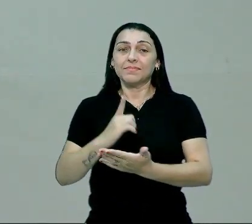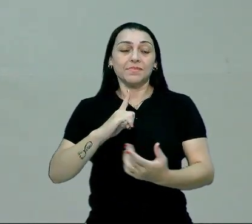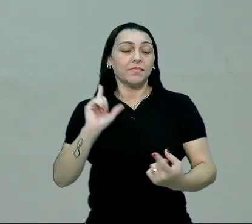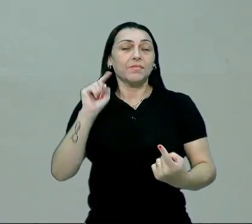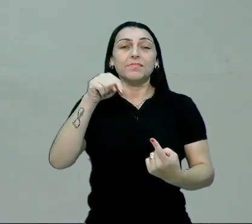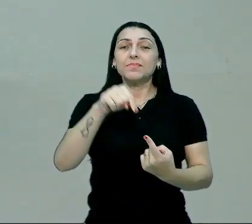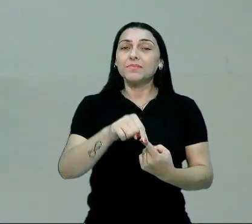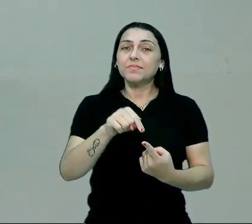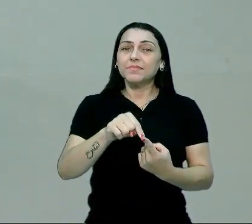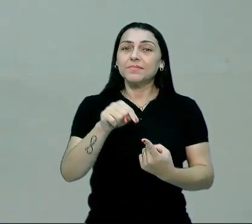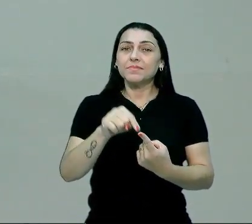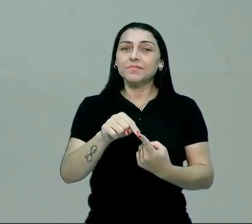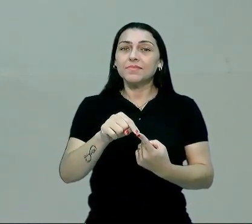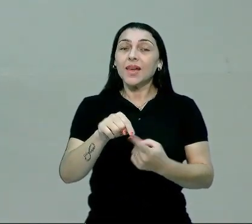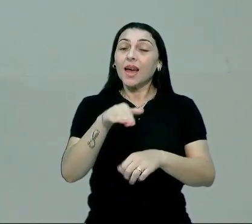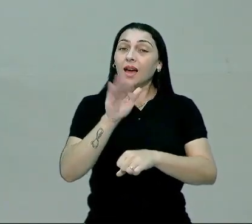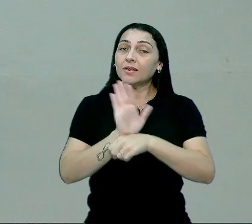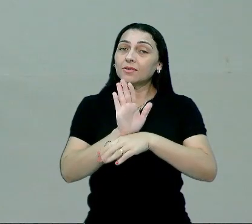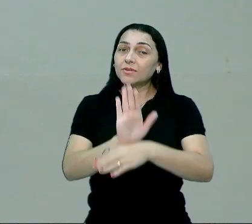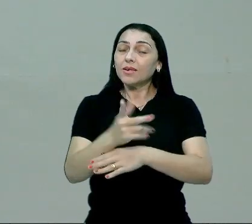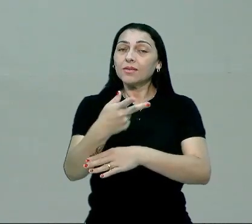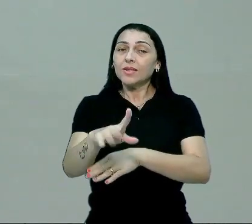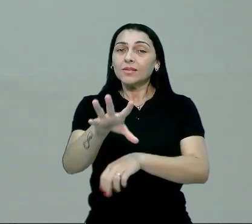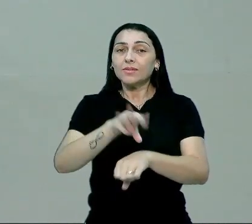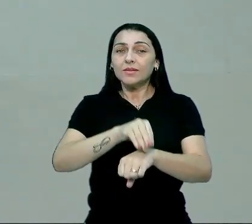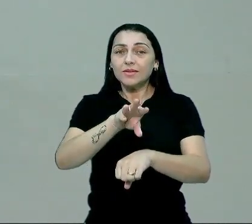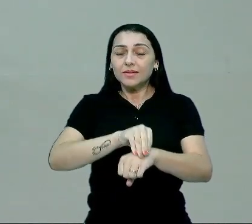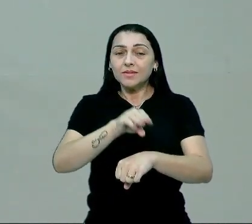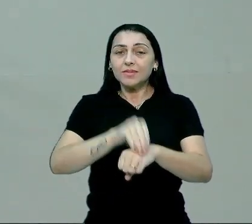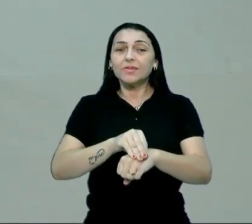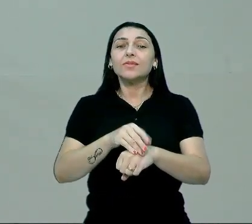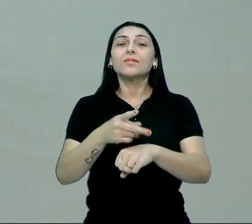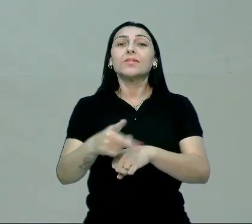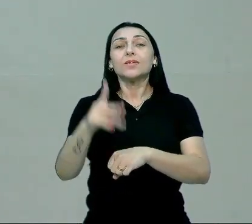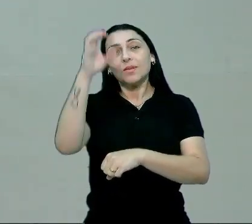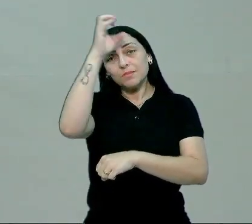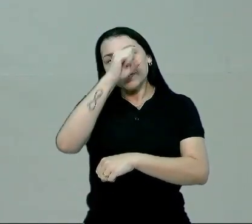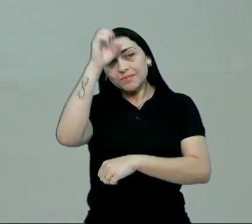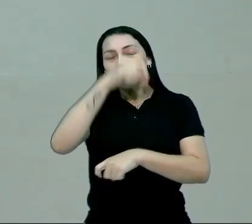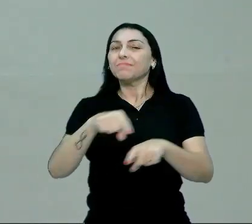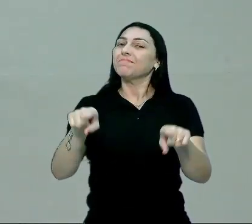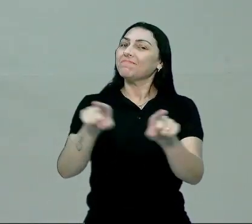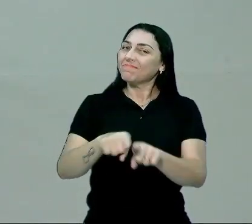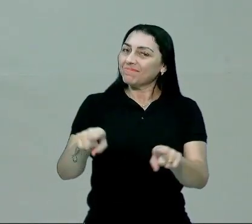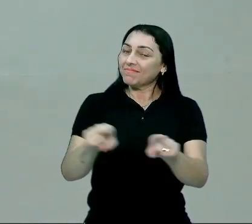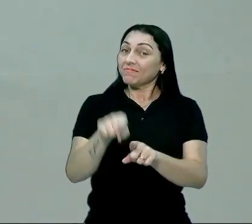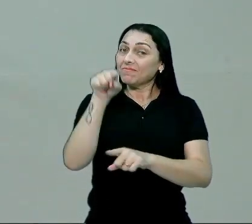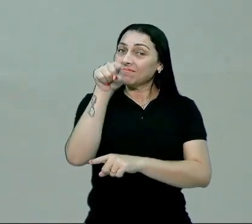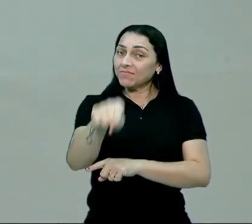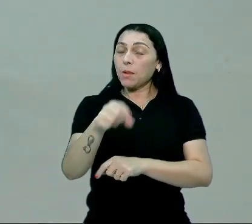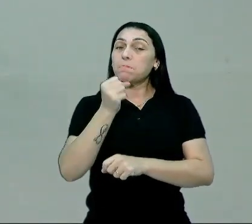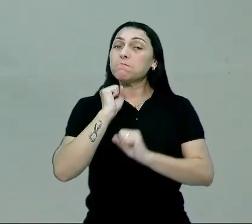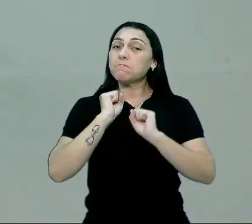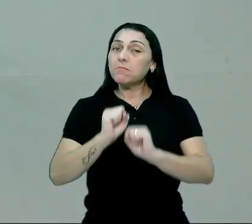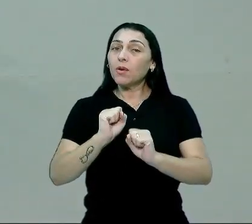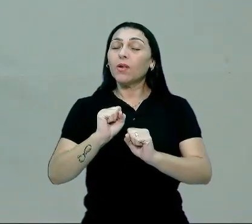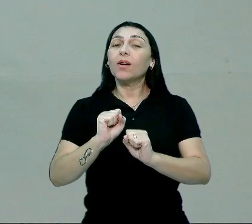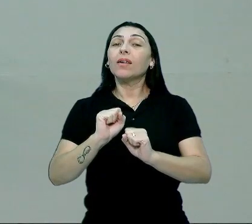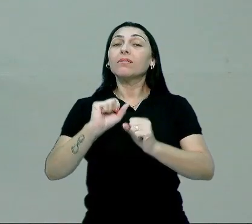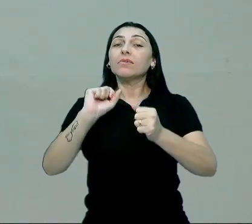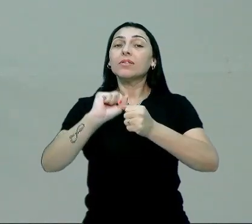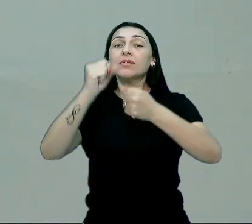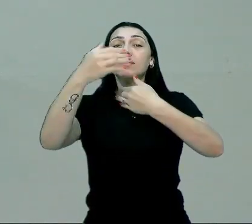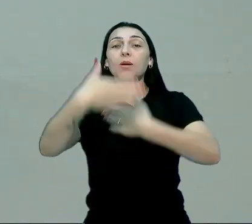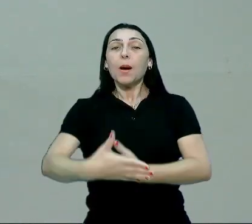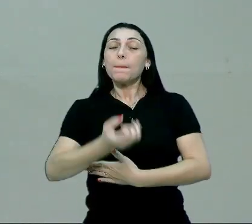como finalidade contribuir com os seus conhecimentos, com o seu aprendizado, para que você possa